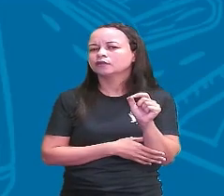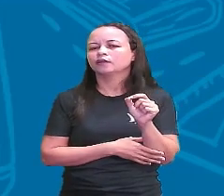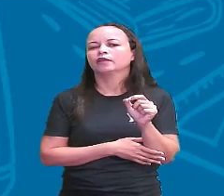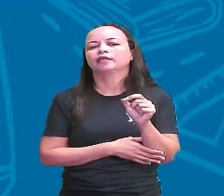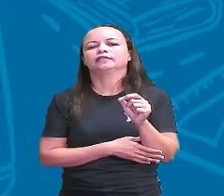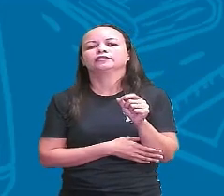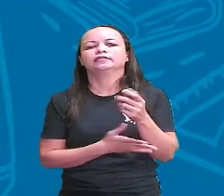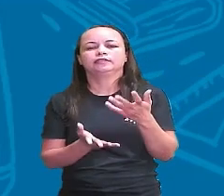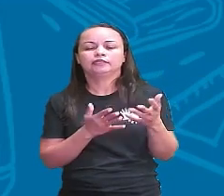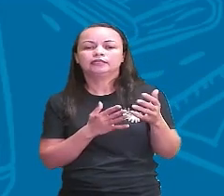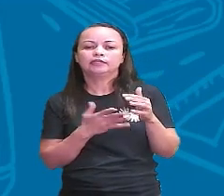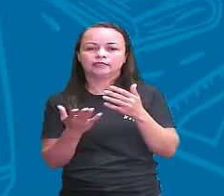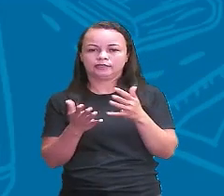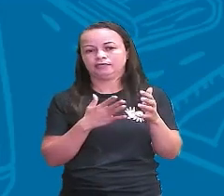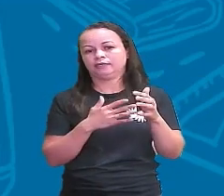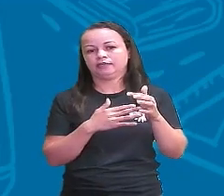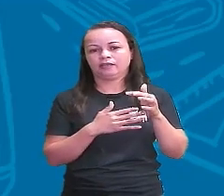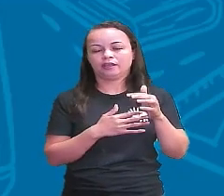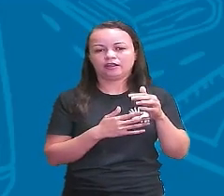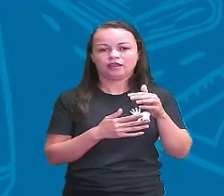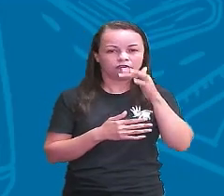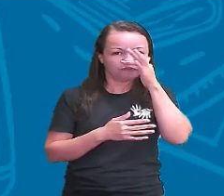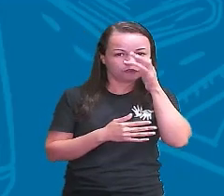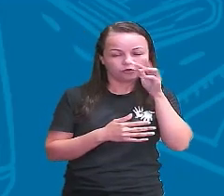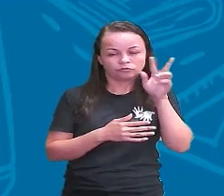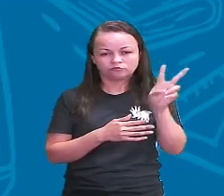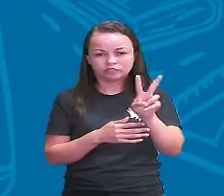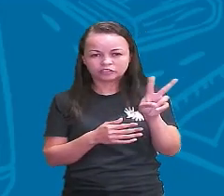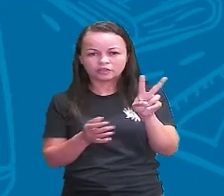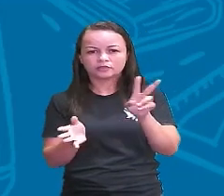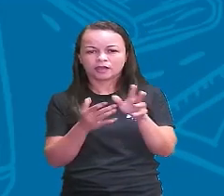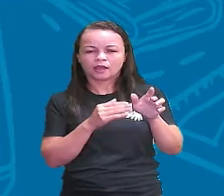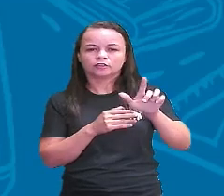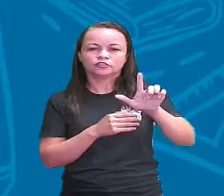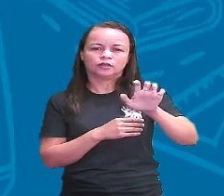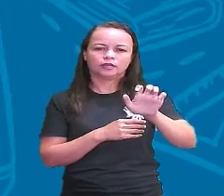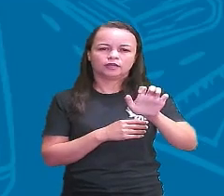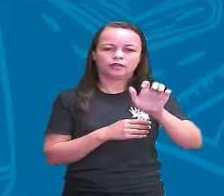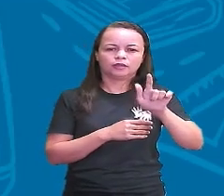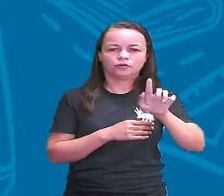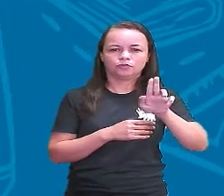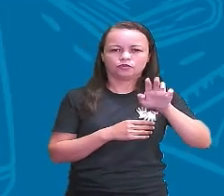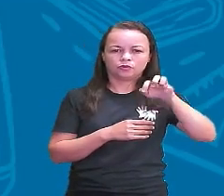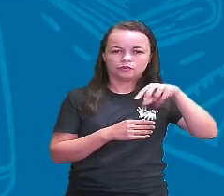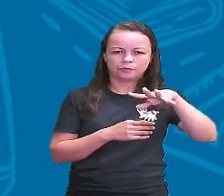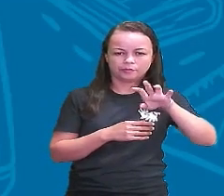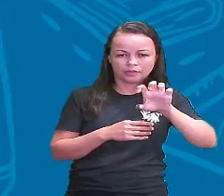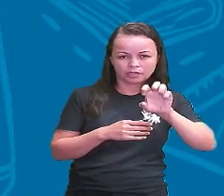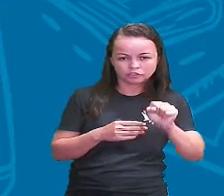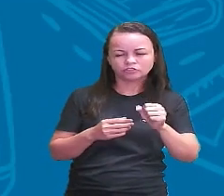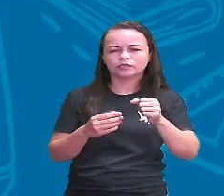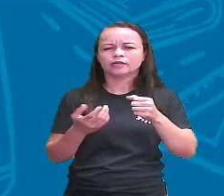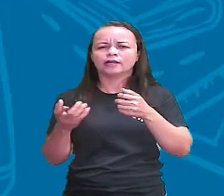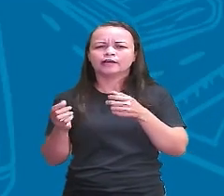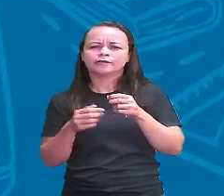de legumes crus ou cozinhados ou cozidos, 25% ali de proteína de